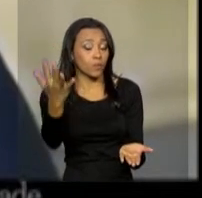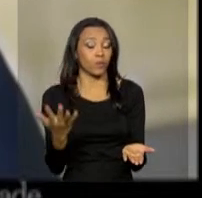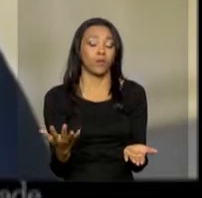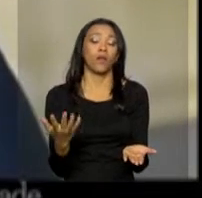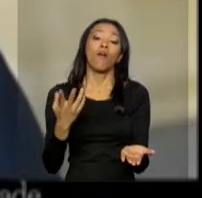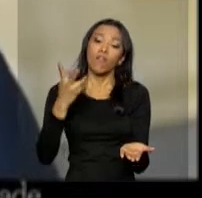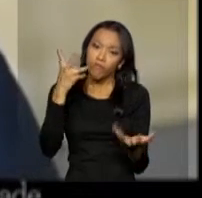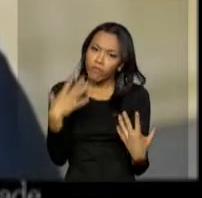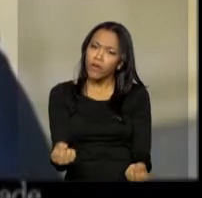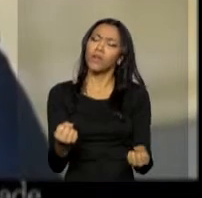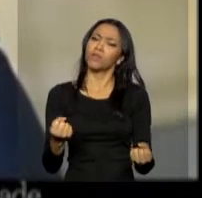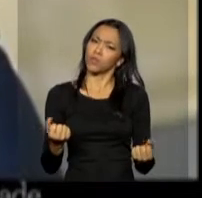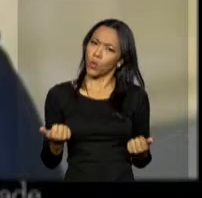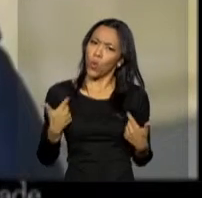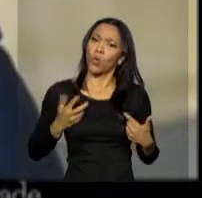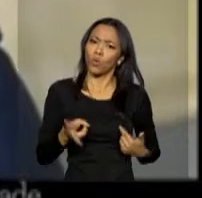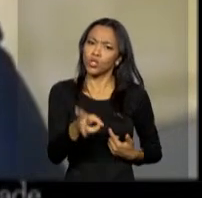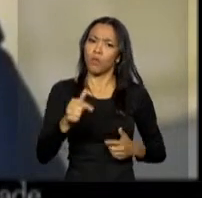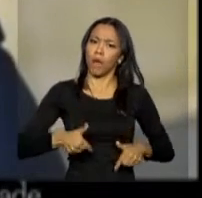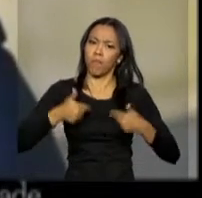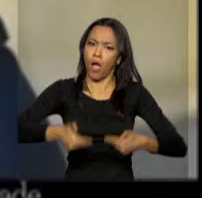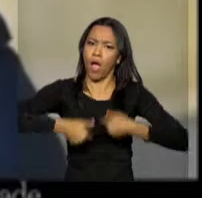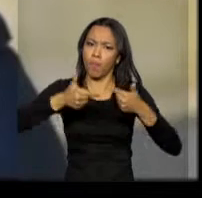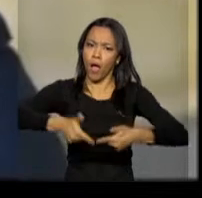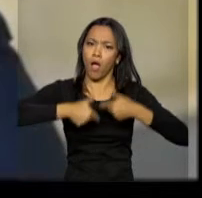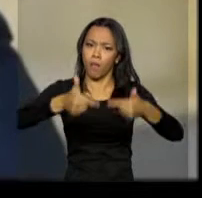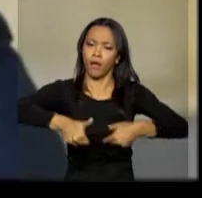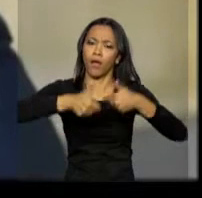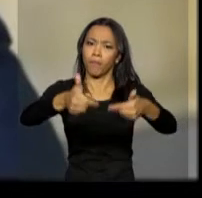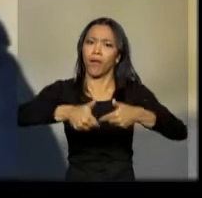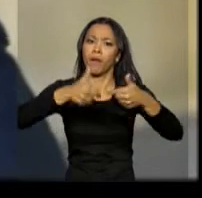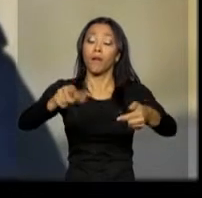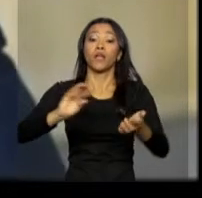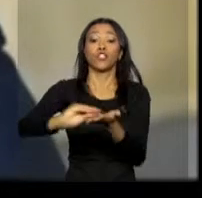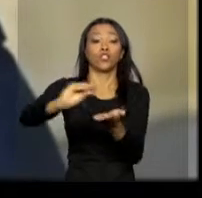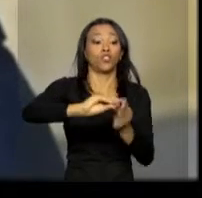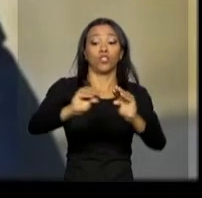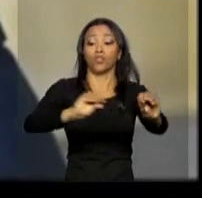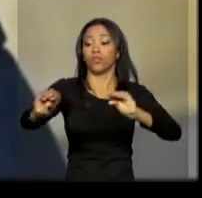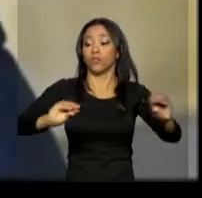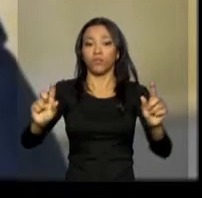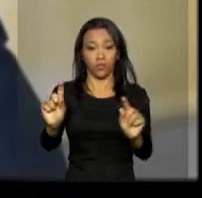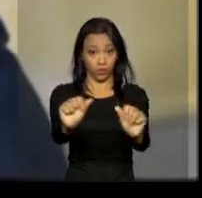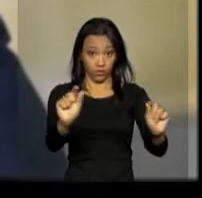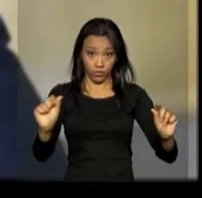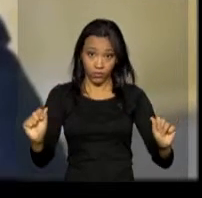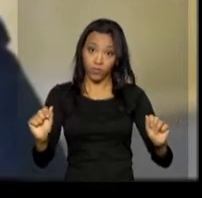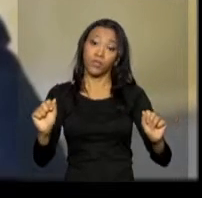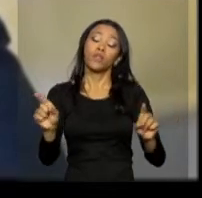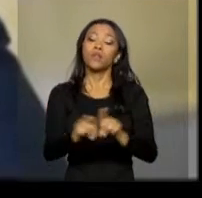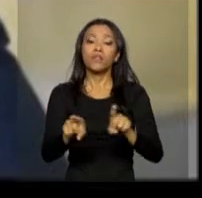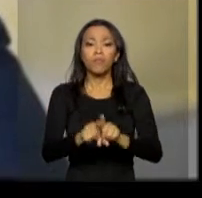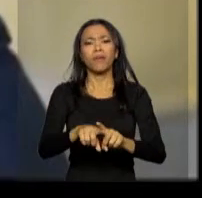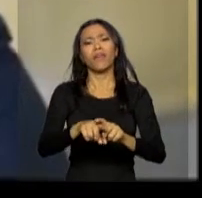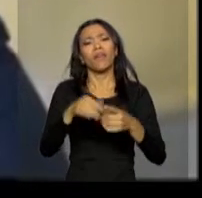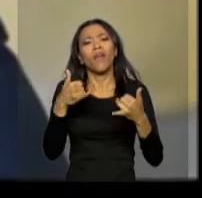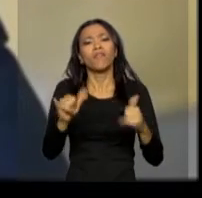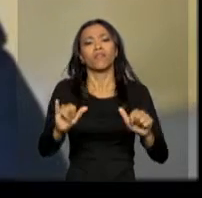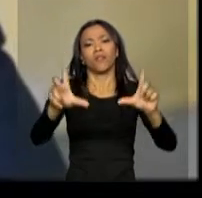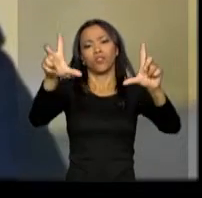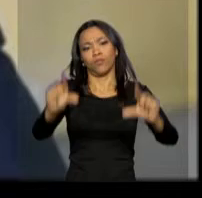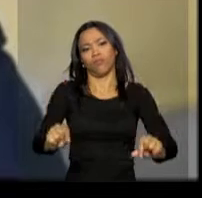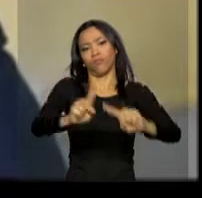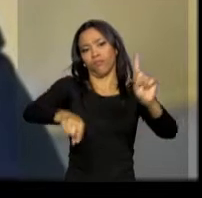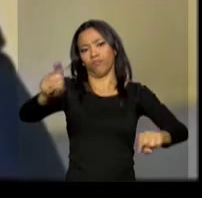seguir na rota de crescimento com estabilidade, distribuição de renda e diminuição das desigualdades.